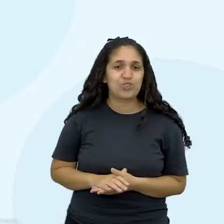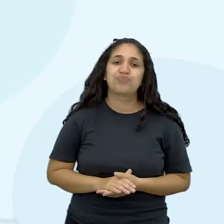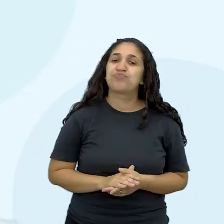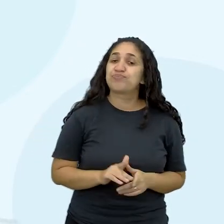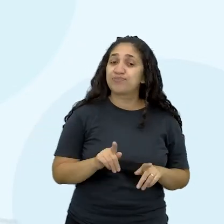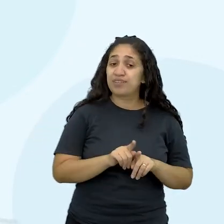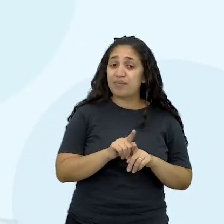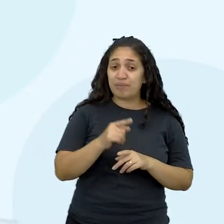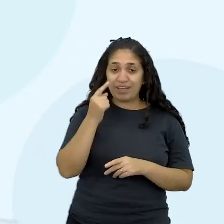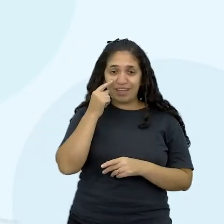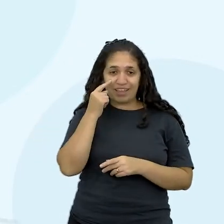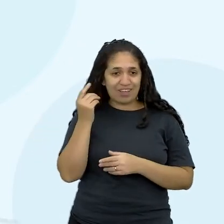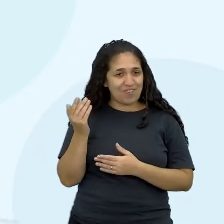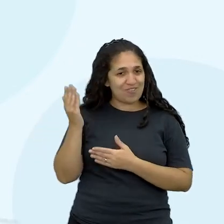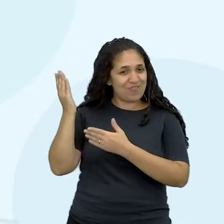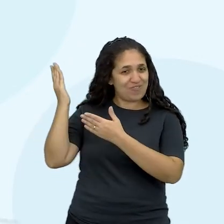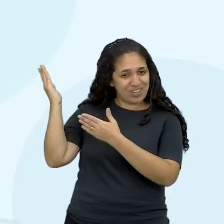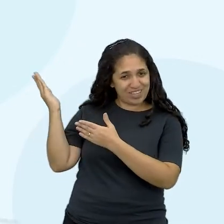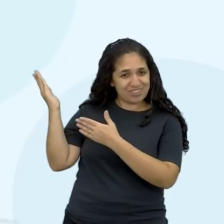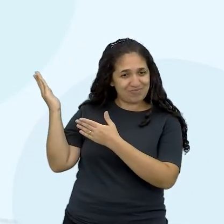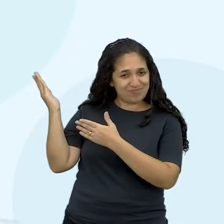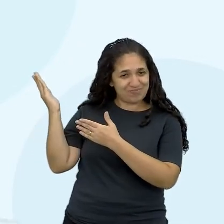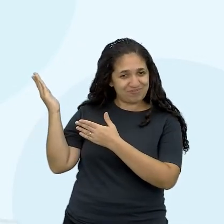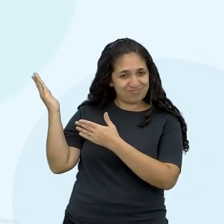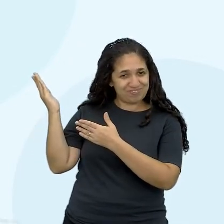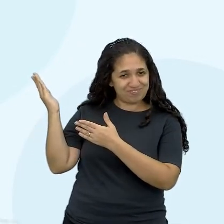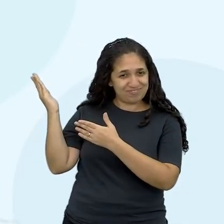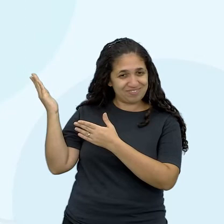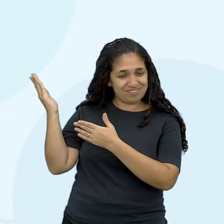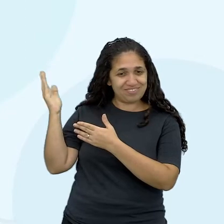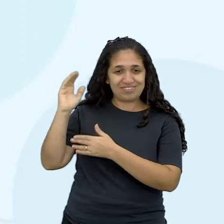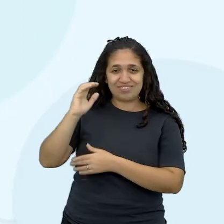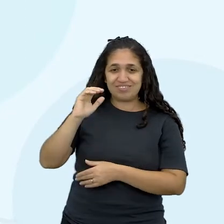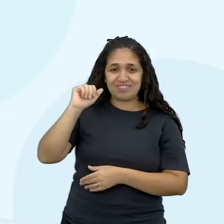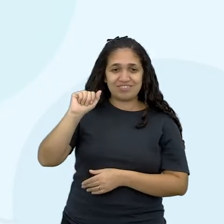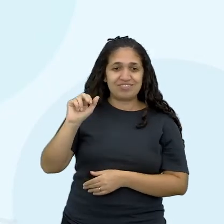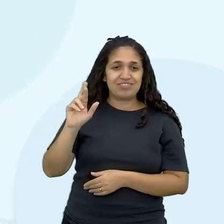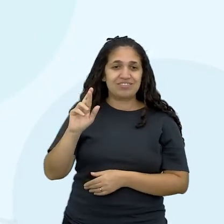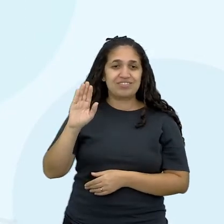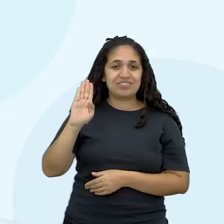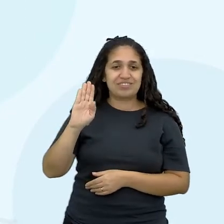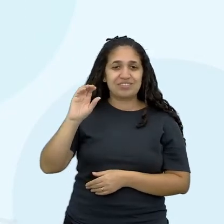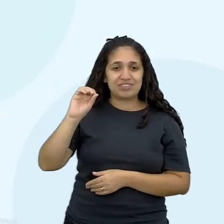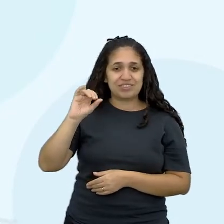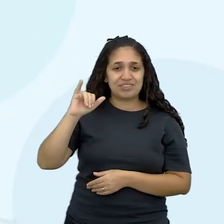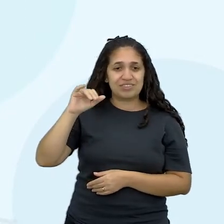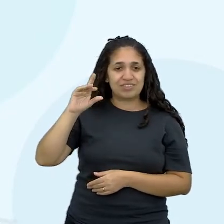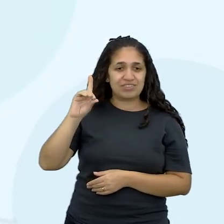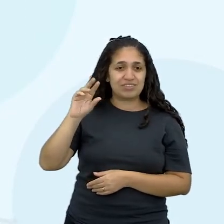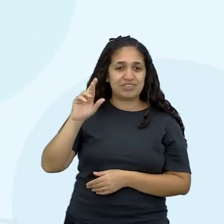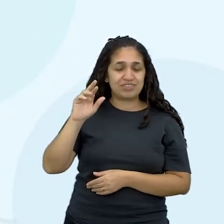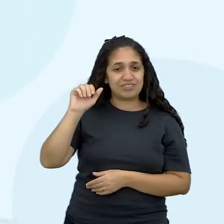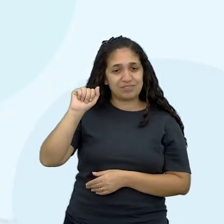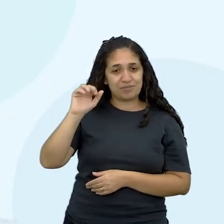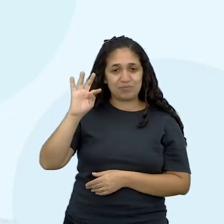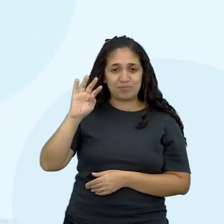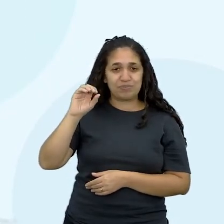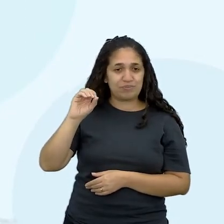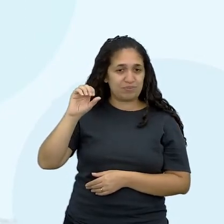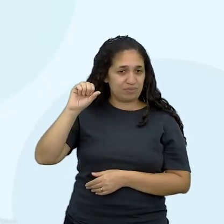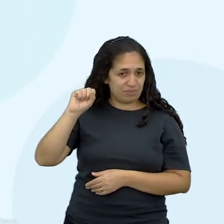Aqui também a gente está vendo, olha só, os carboidratos, né? Então, os carboidratos